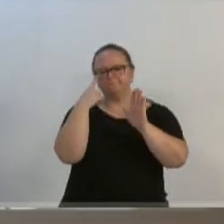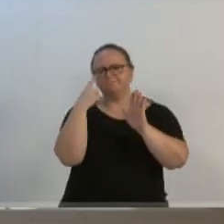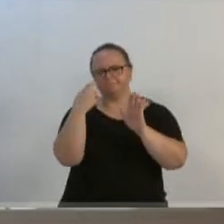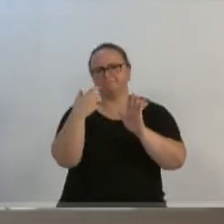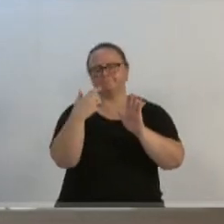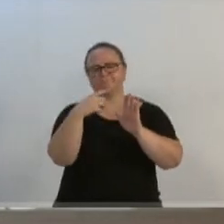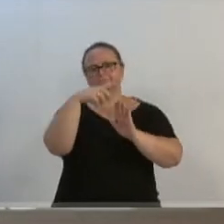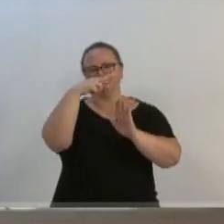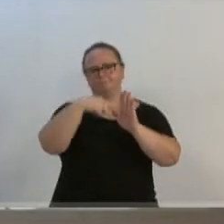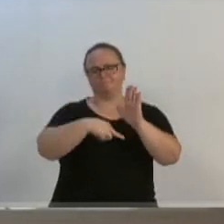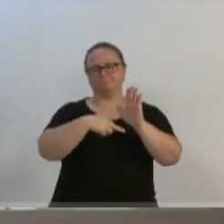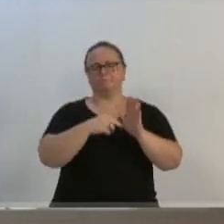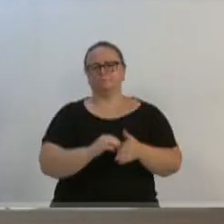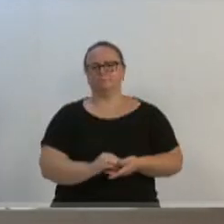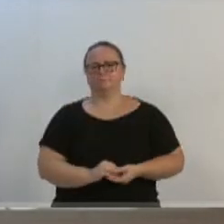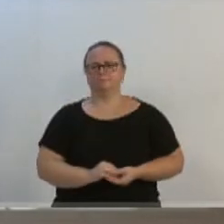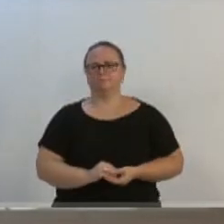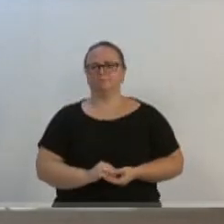né?